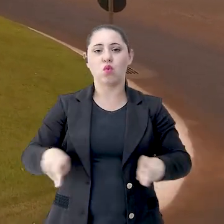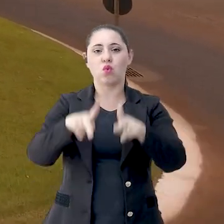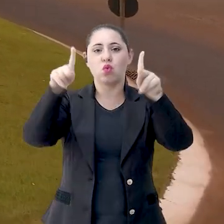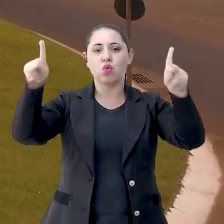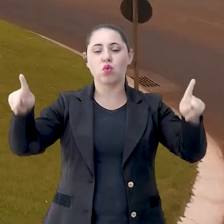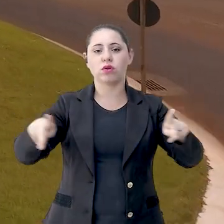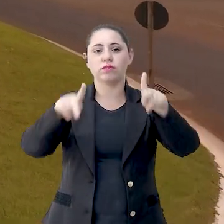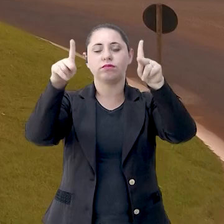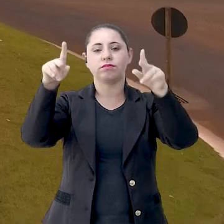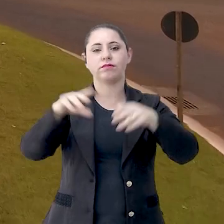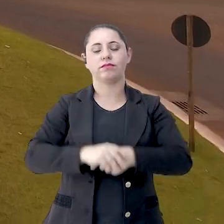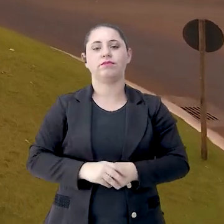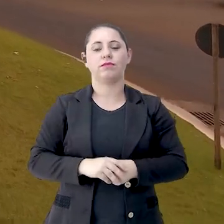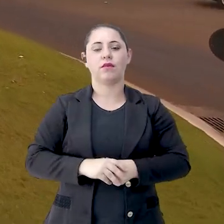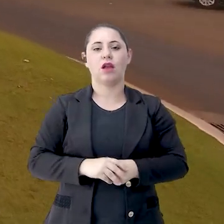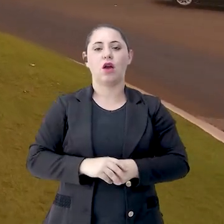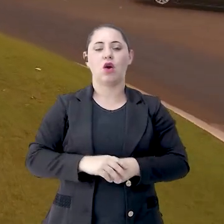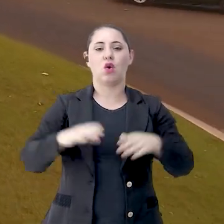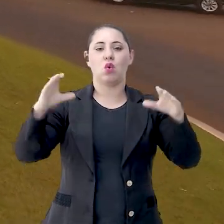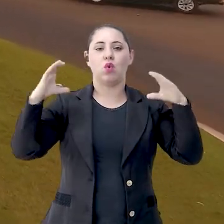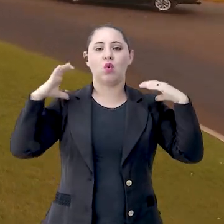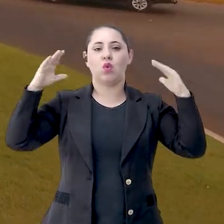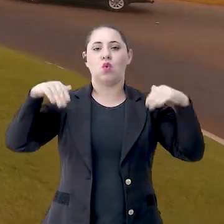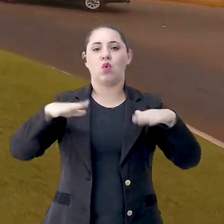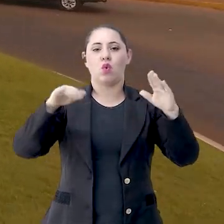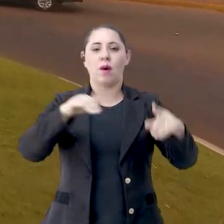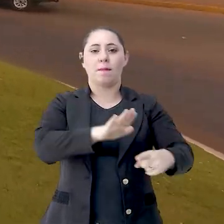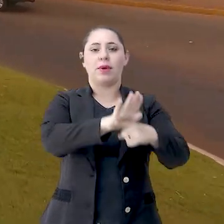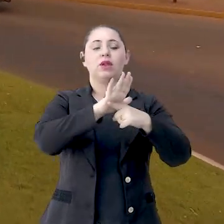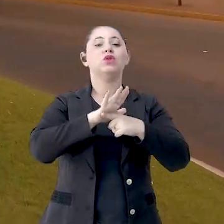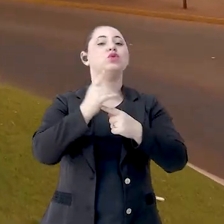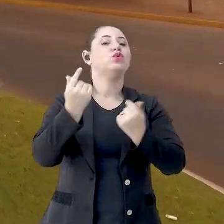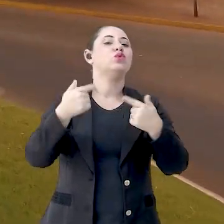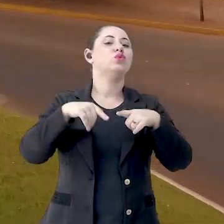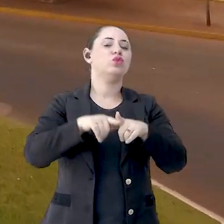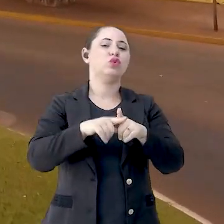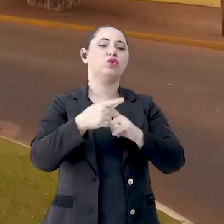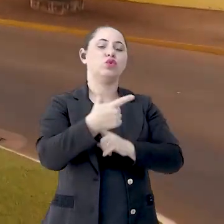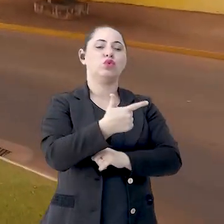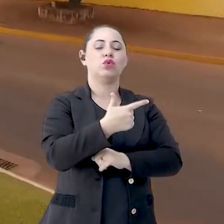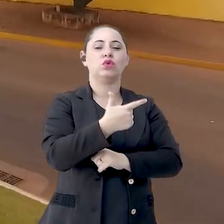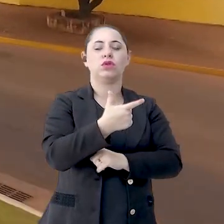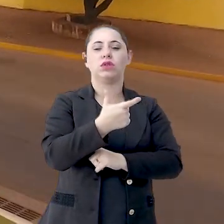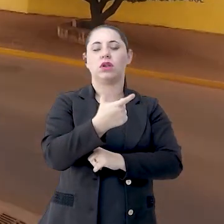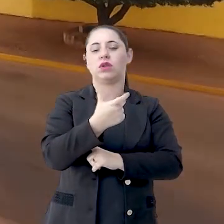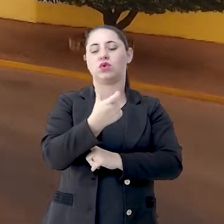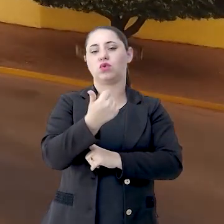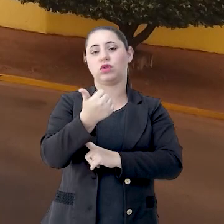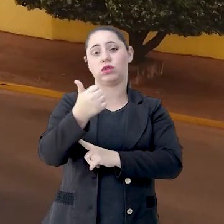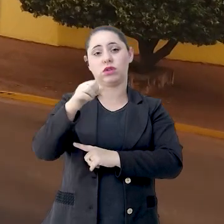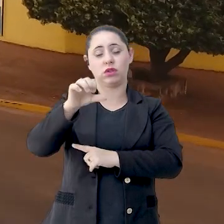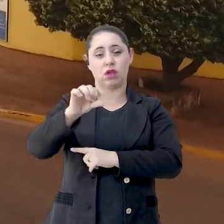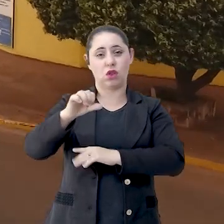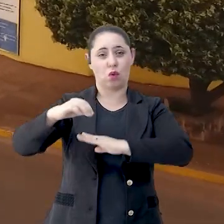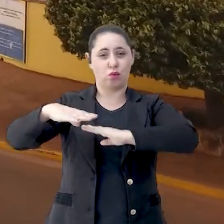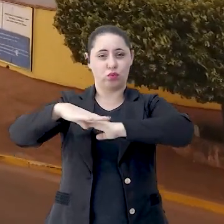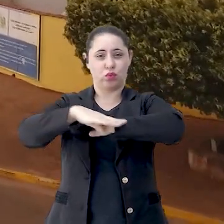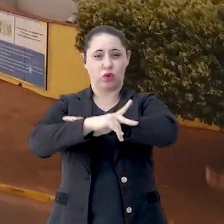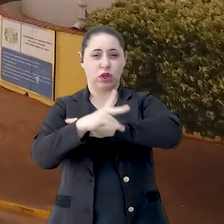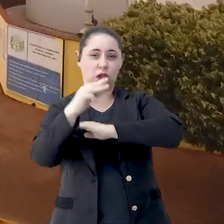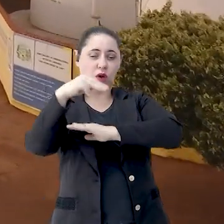MS 306 à iniciativa privada. O investimento vai garantir diversas melhorias na condição de